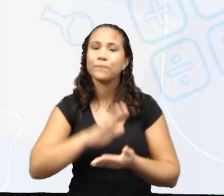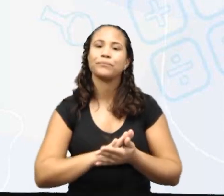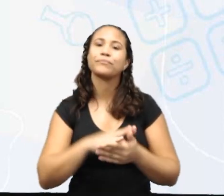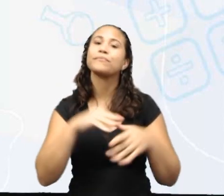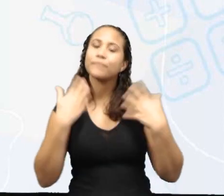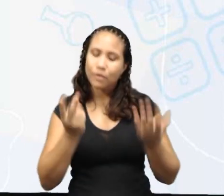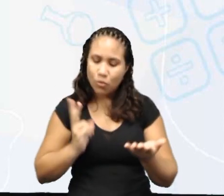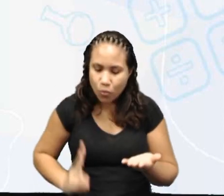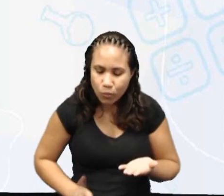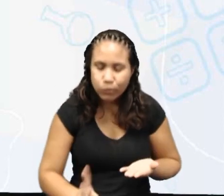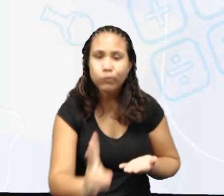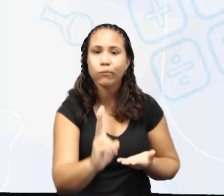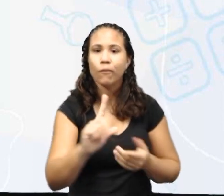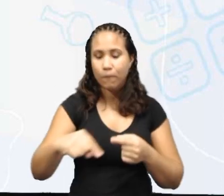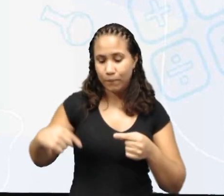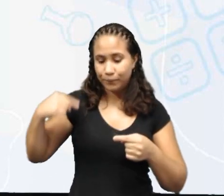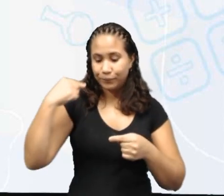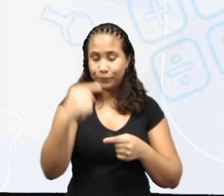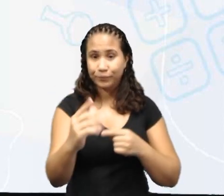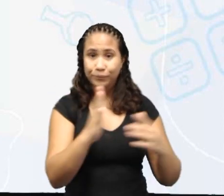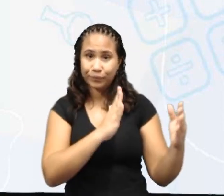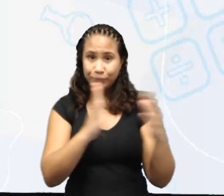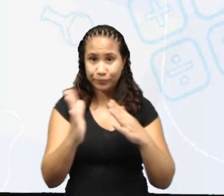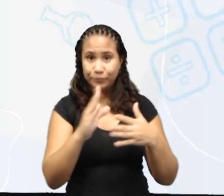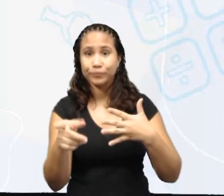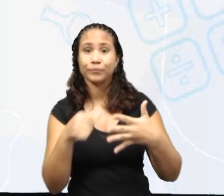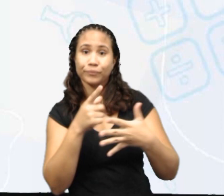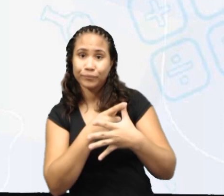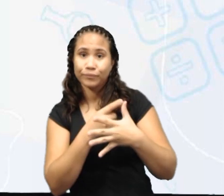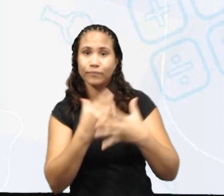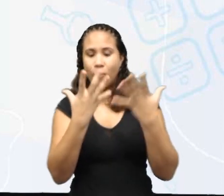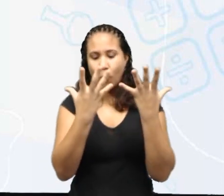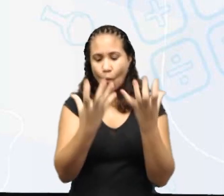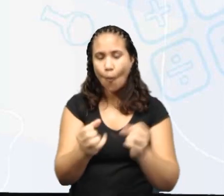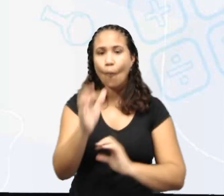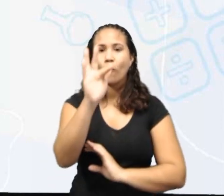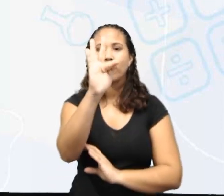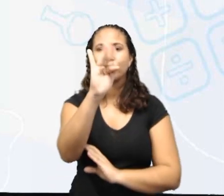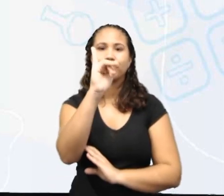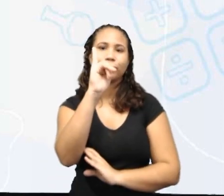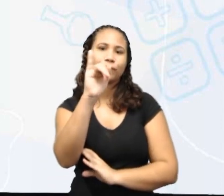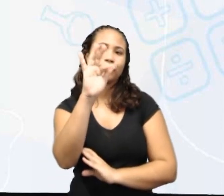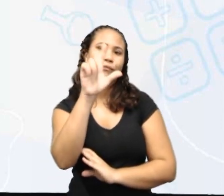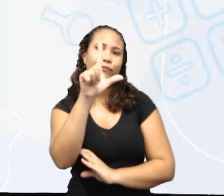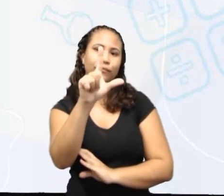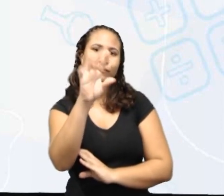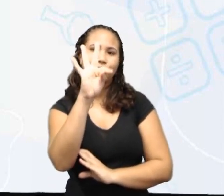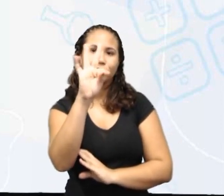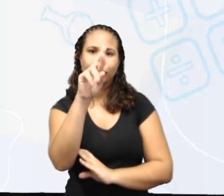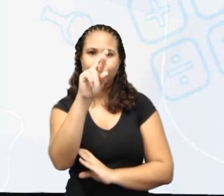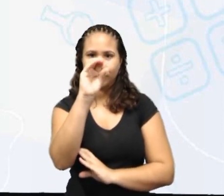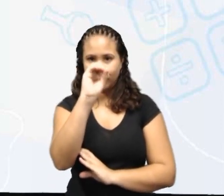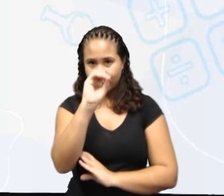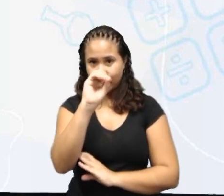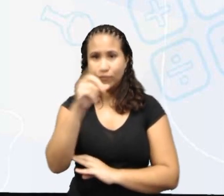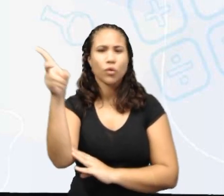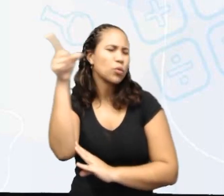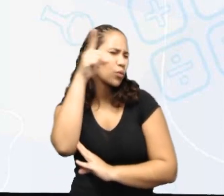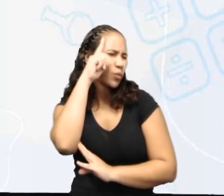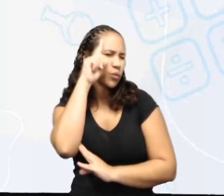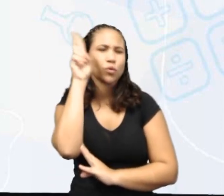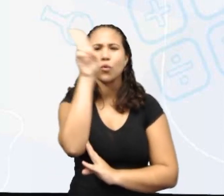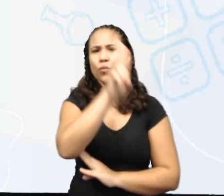Mas continuando, o nosso próximo processo de separação é a filtração. Nós usamos muito esse processo no nosso dia a